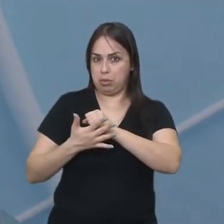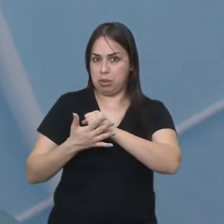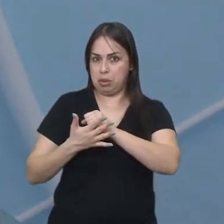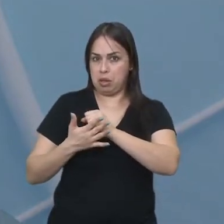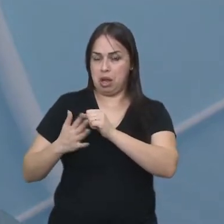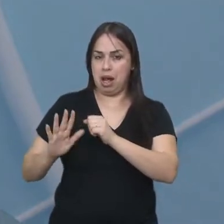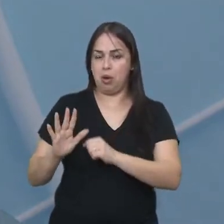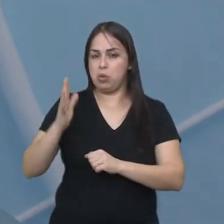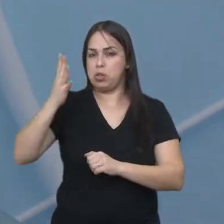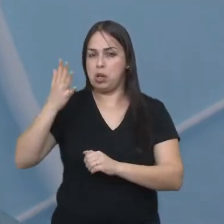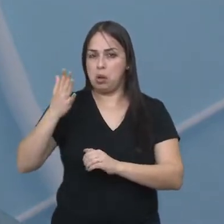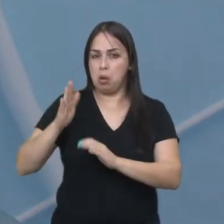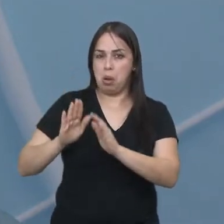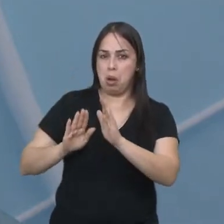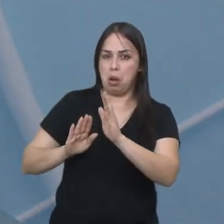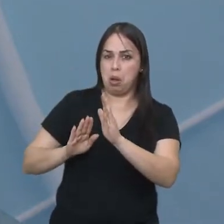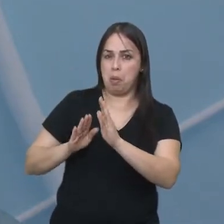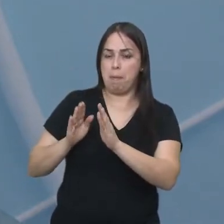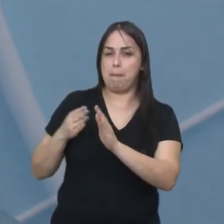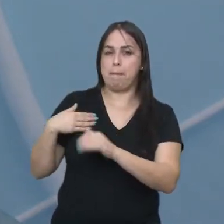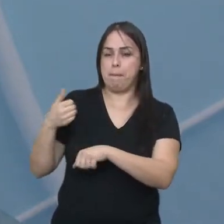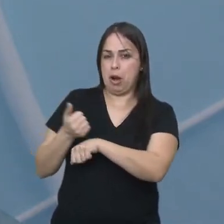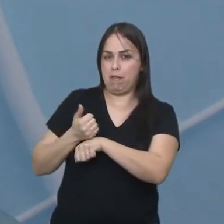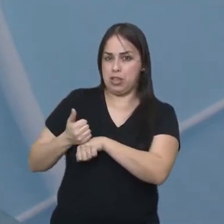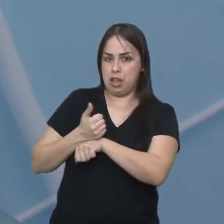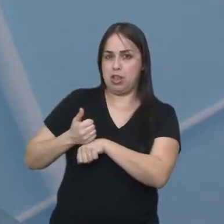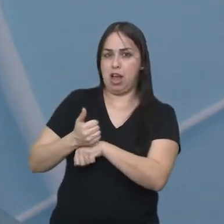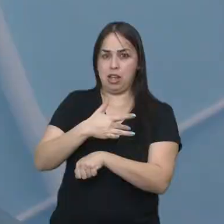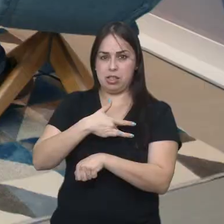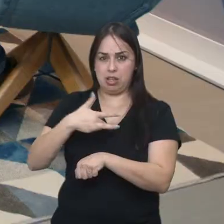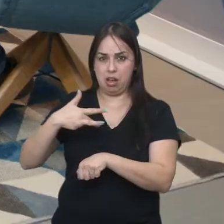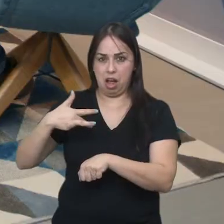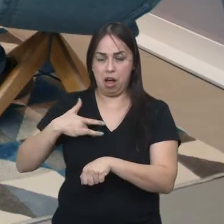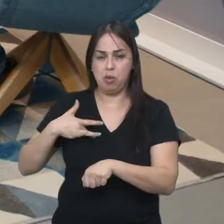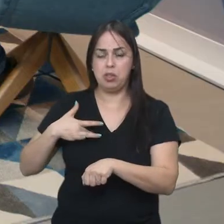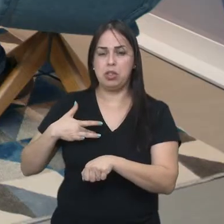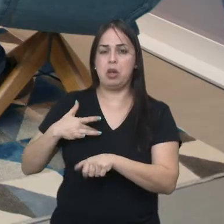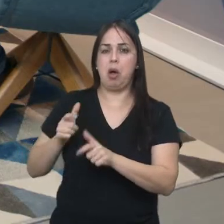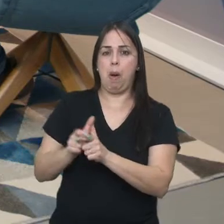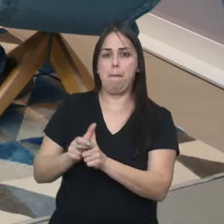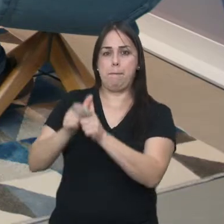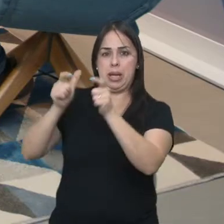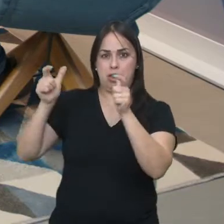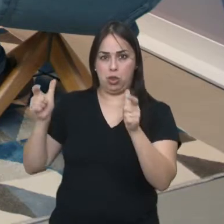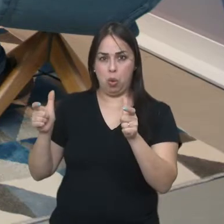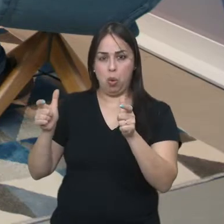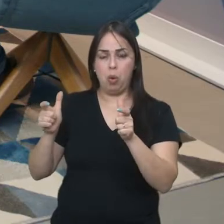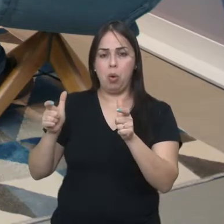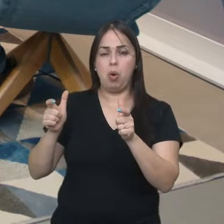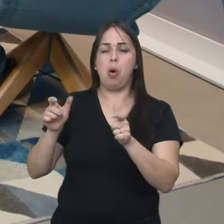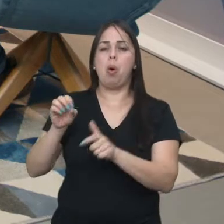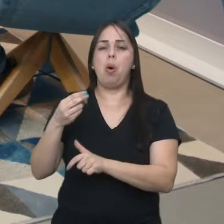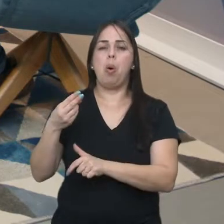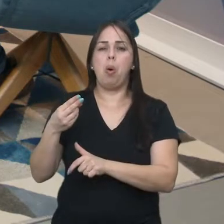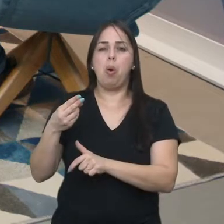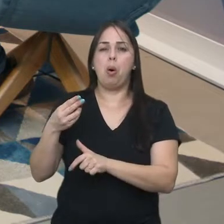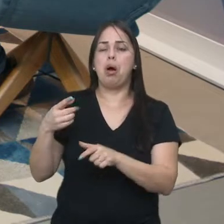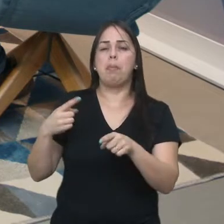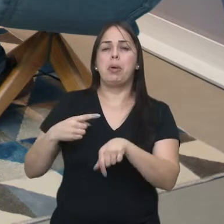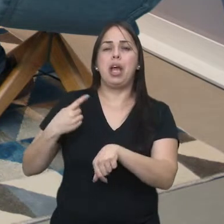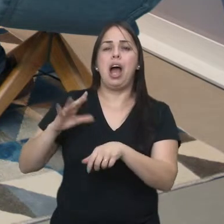um aumento no número de profissionais de saúde, uma preparação também específica, porque veio tudo muito rápido, não é